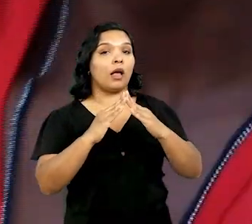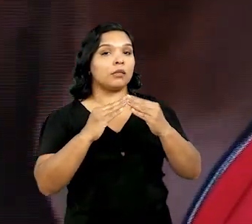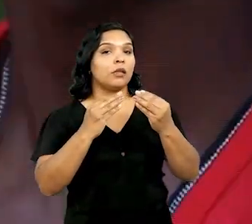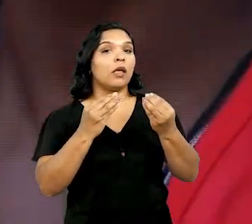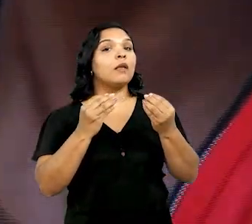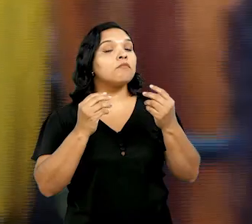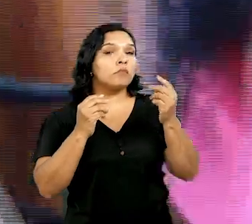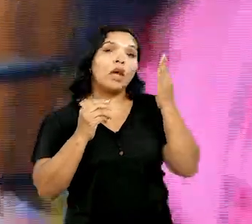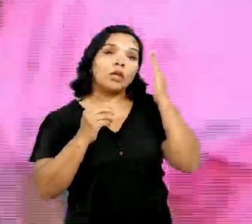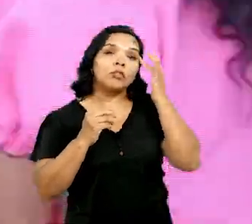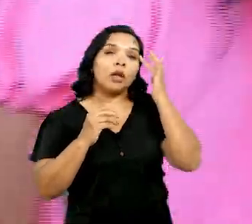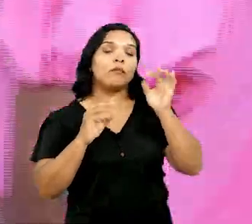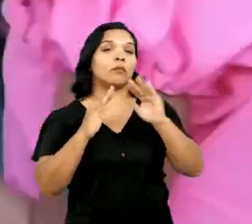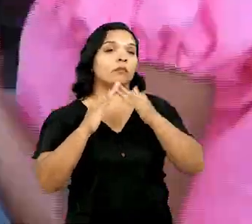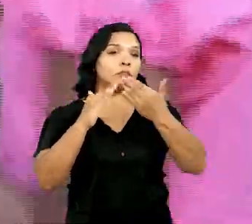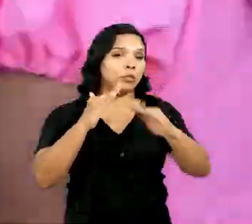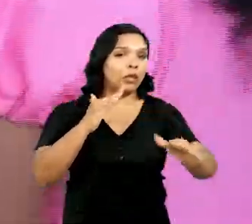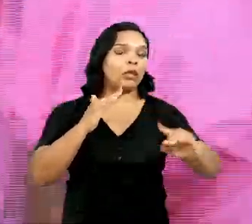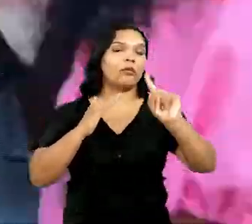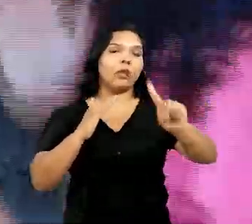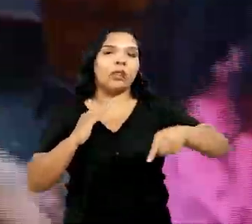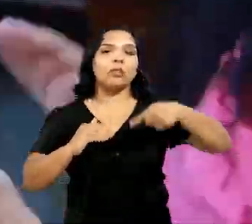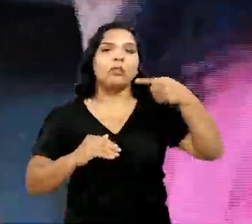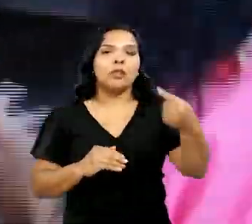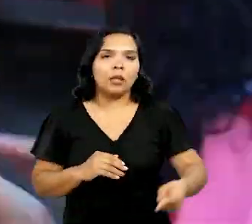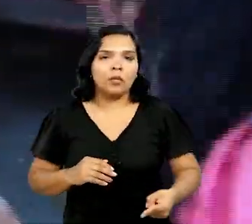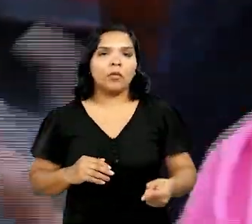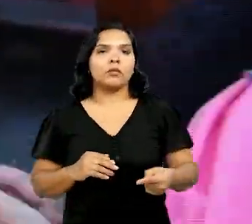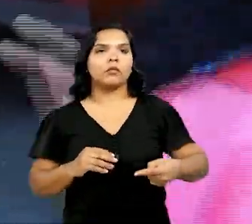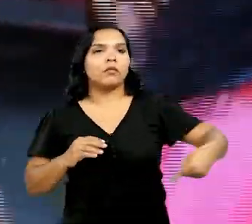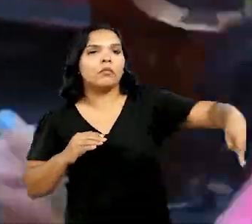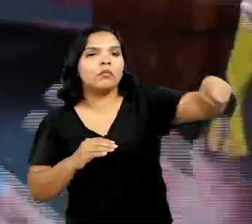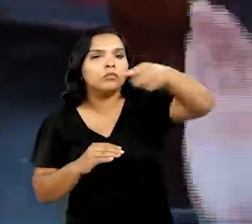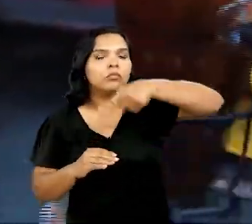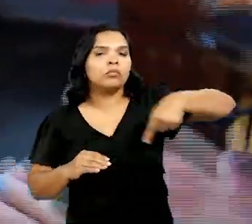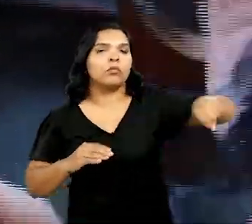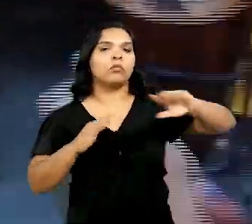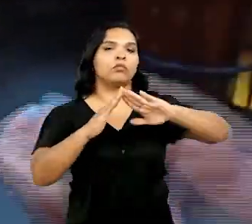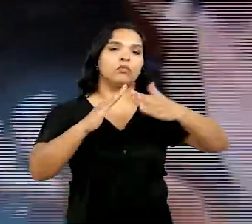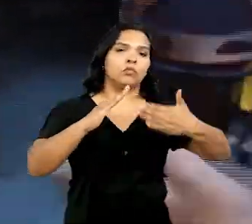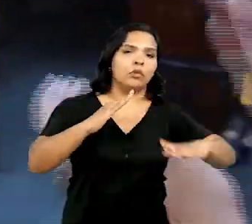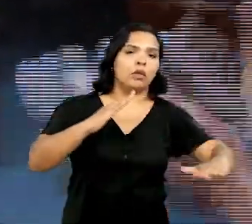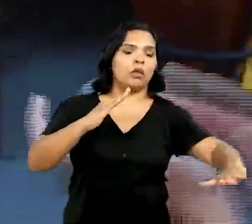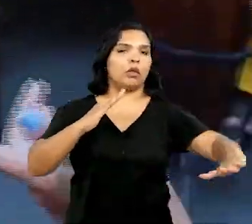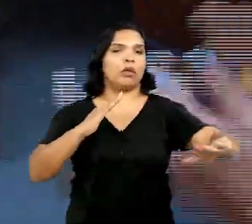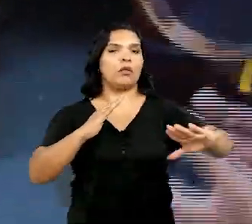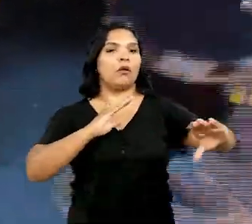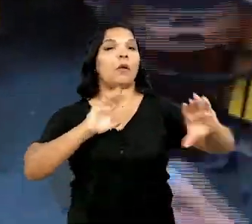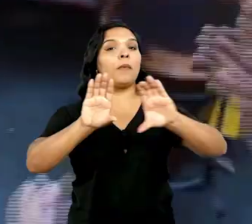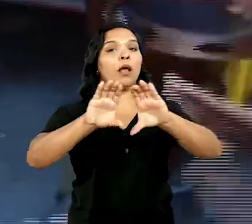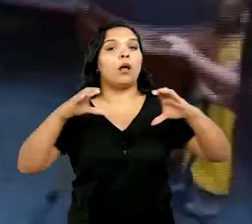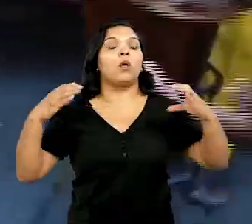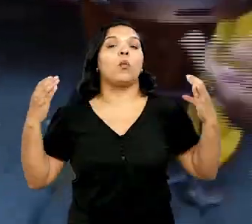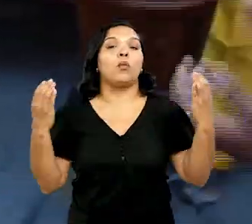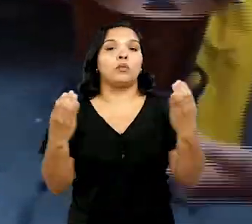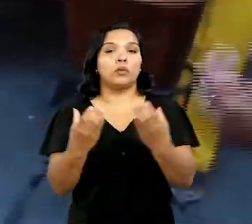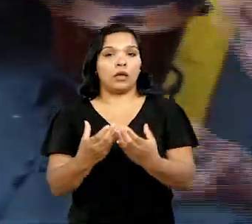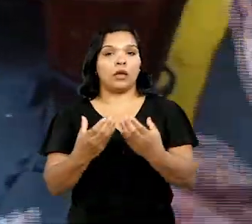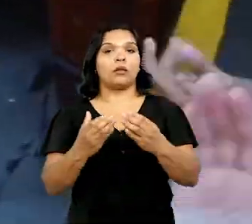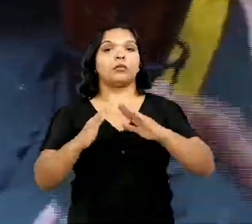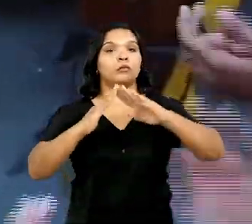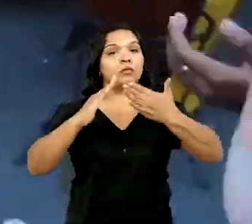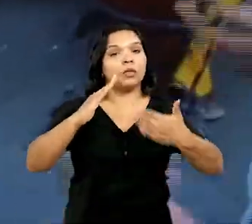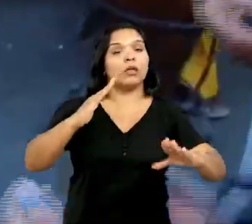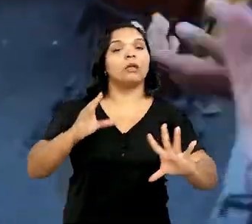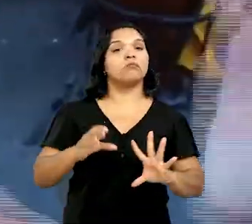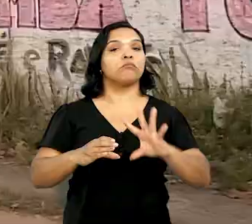como um terreiro. Depois a gente foi para o entorno do terreiro, para a comunidade onde aquele